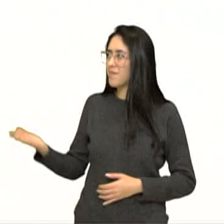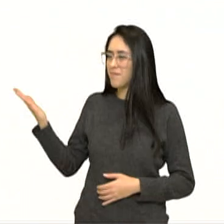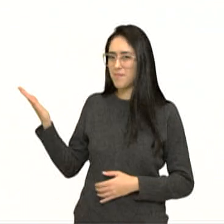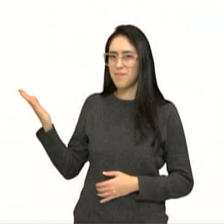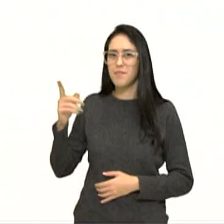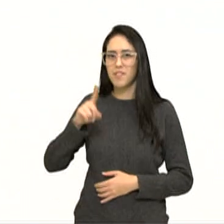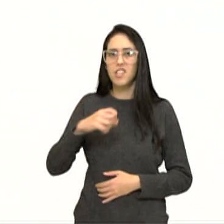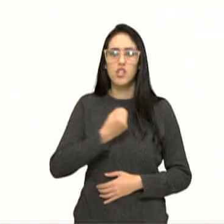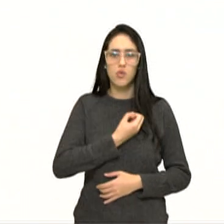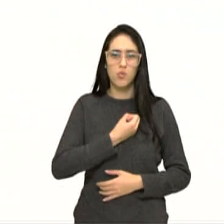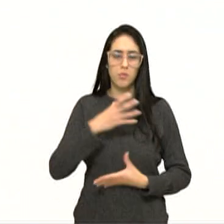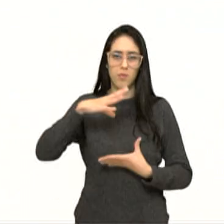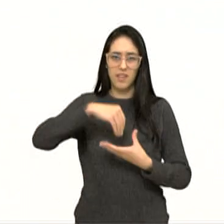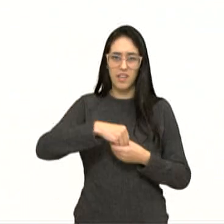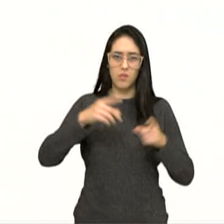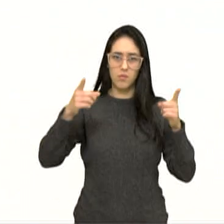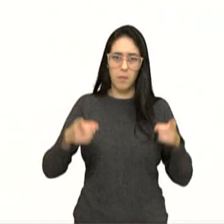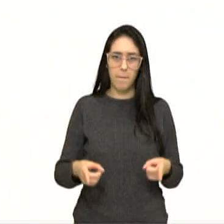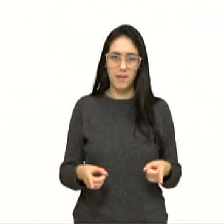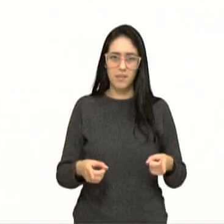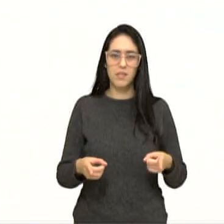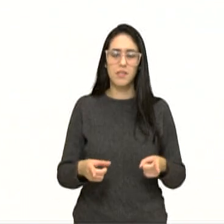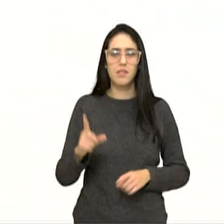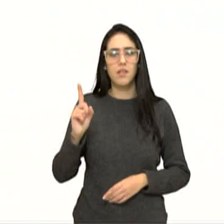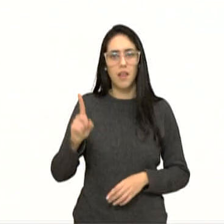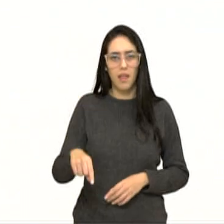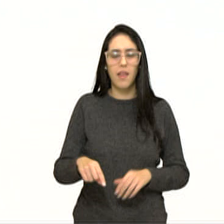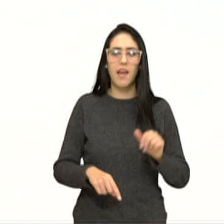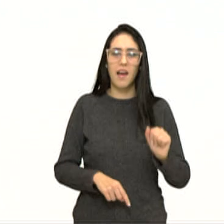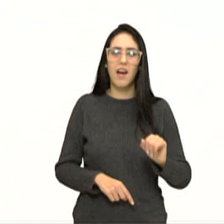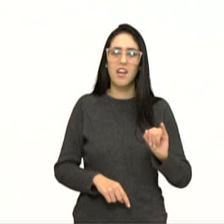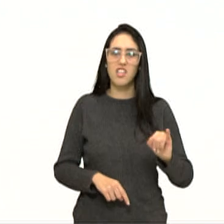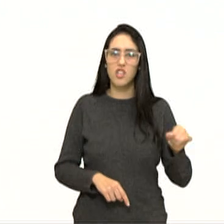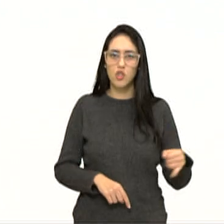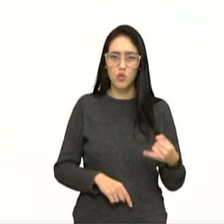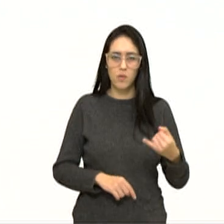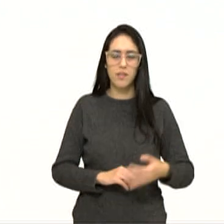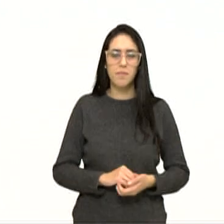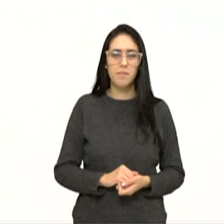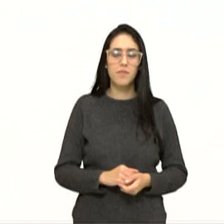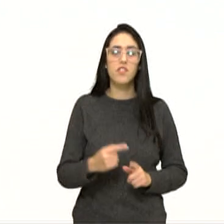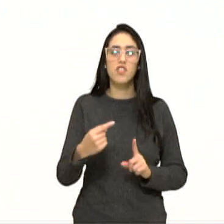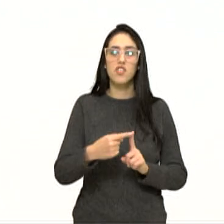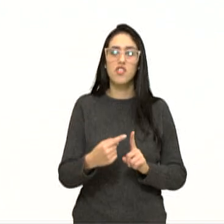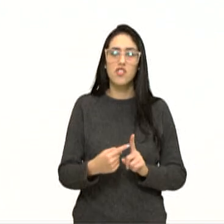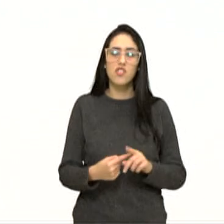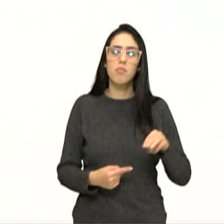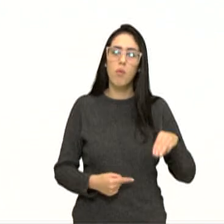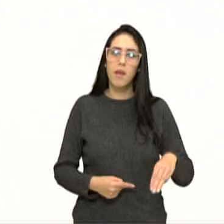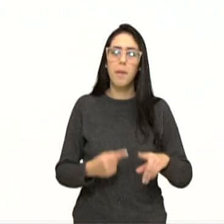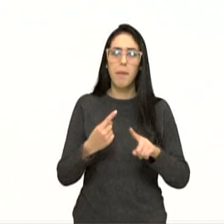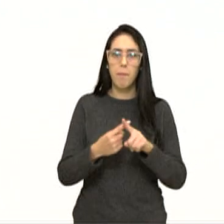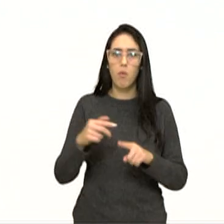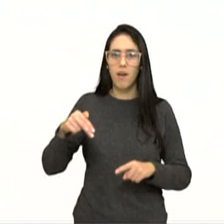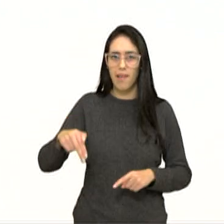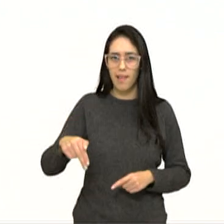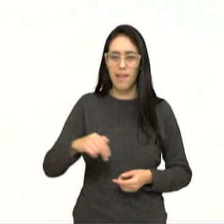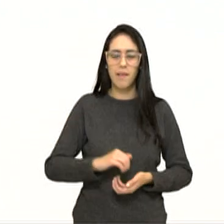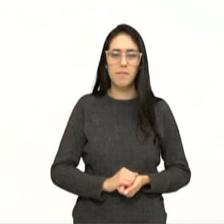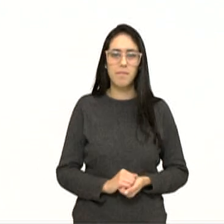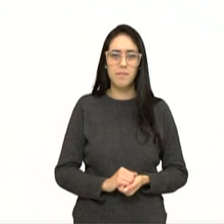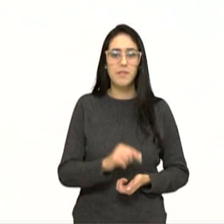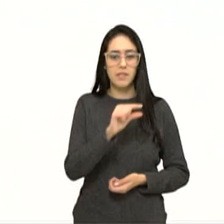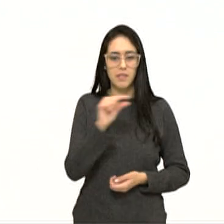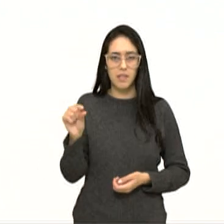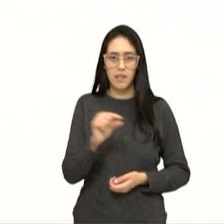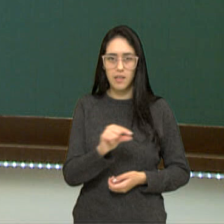que estão aí na matriz, eles são elementos A e J, do tipo M por N, com